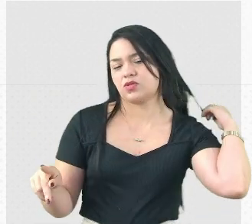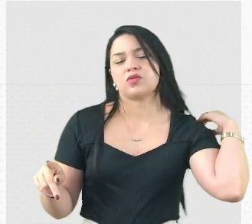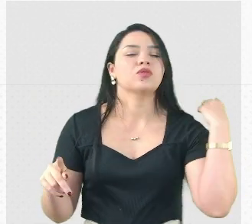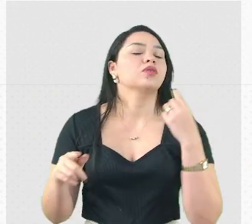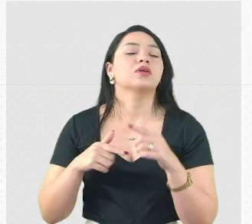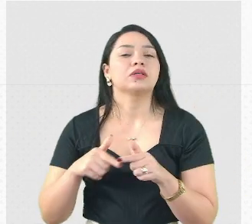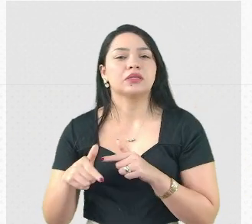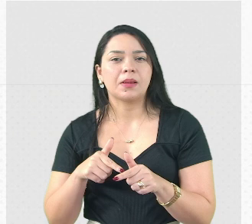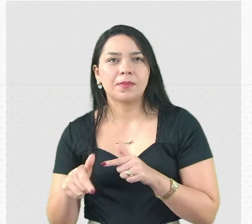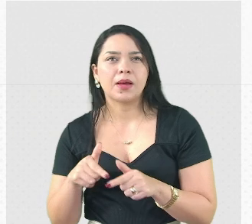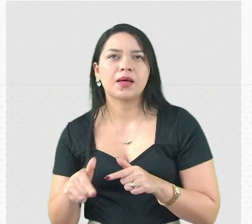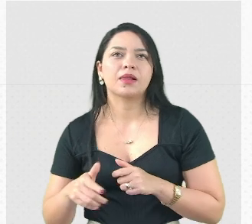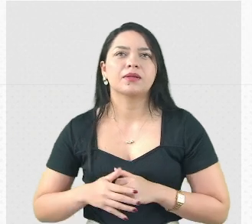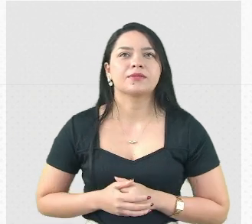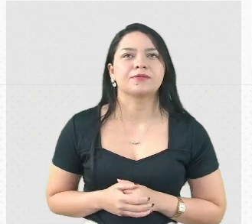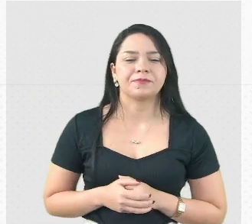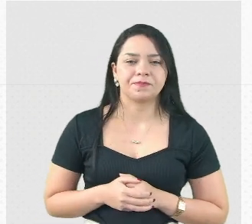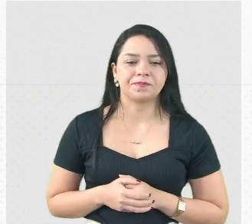trabalha